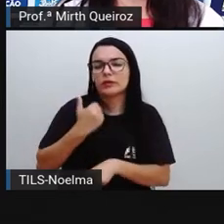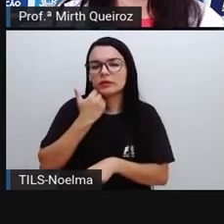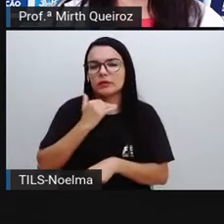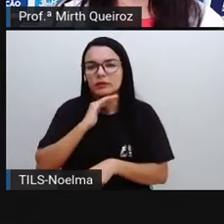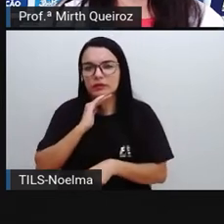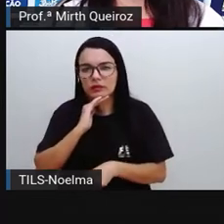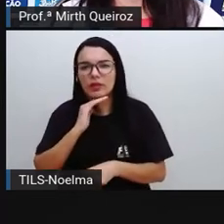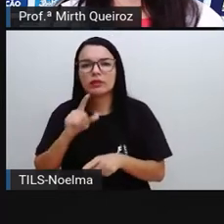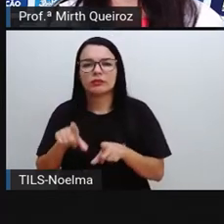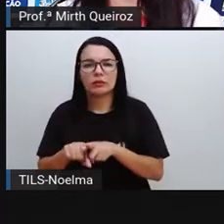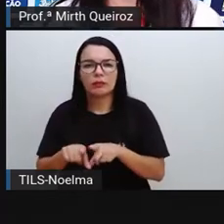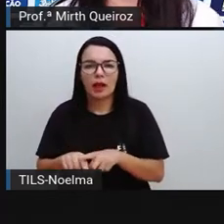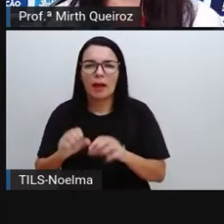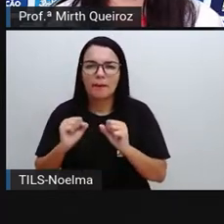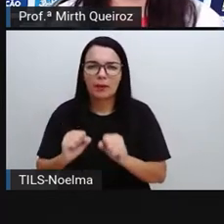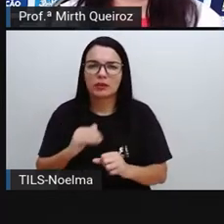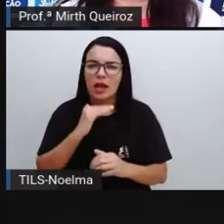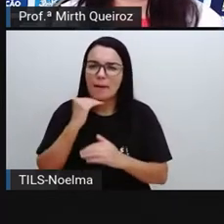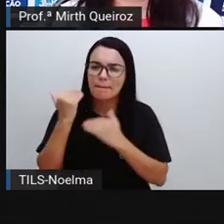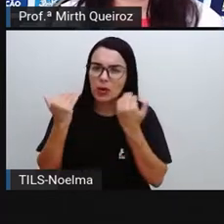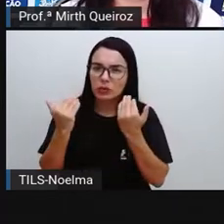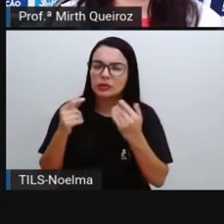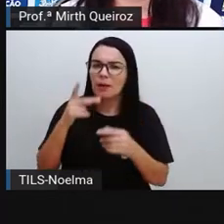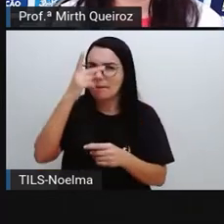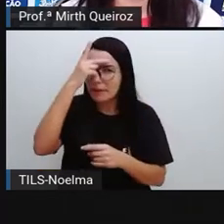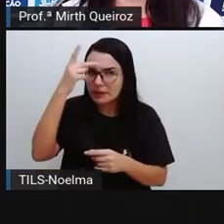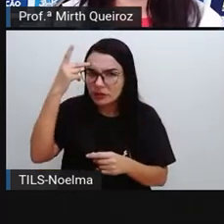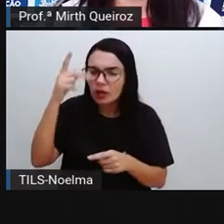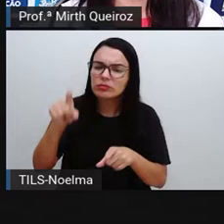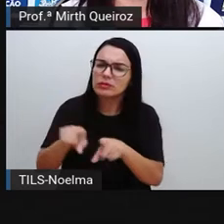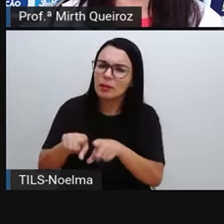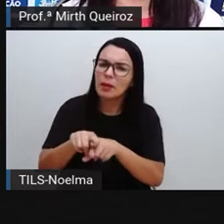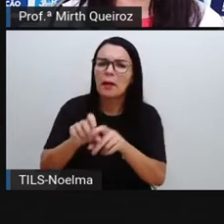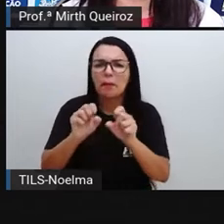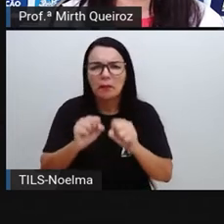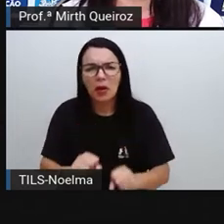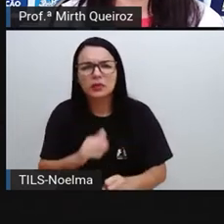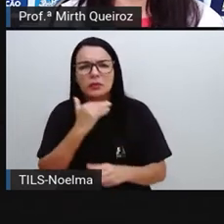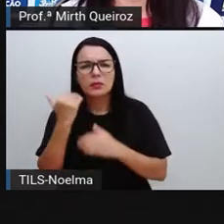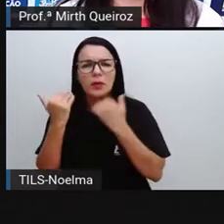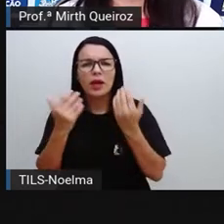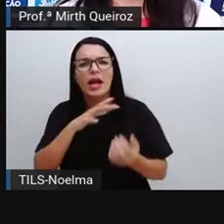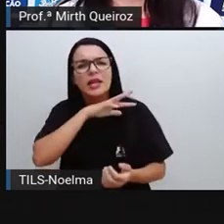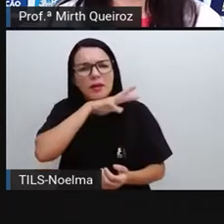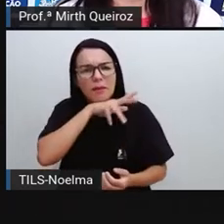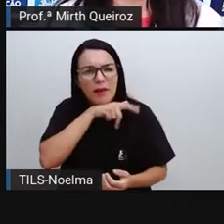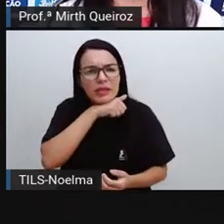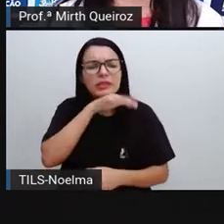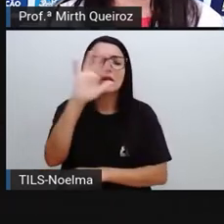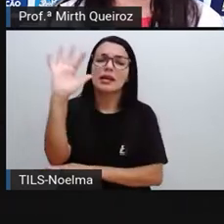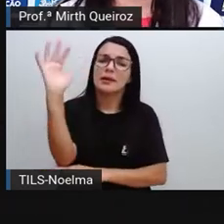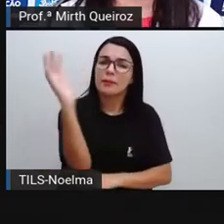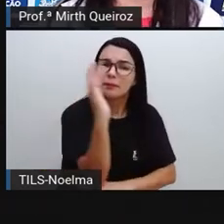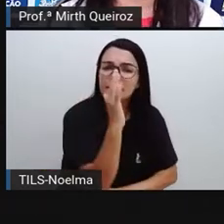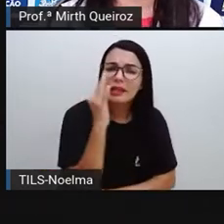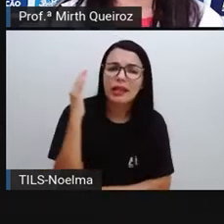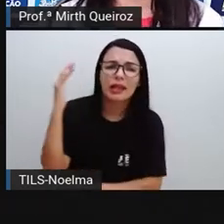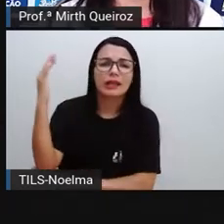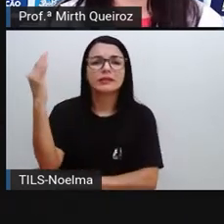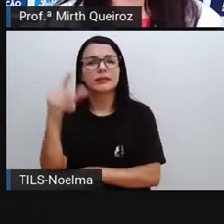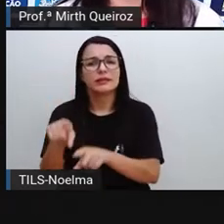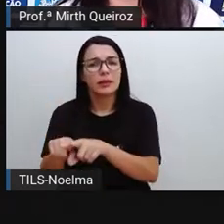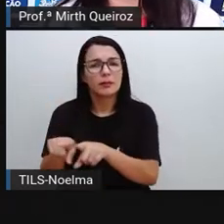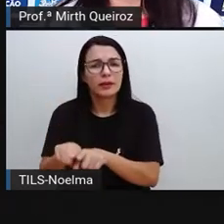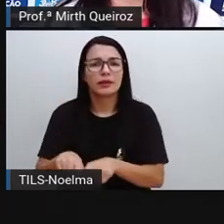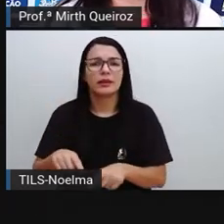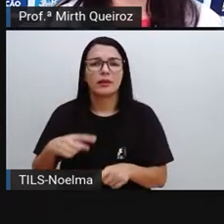causar doenças e a morte, não só das pessoas, do ser humano, mas a gente está falando também sobre os animais e as plantas, né? São chamados de